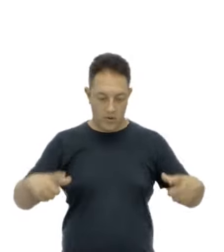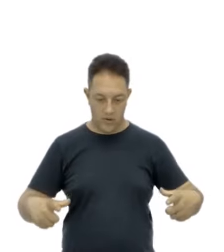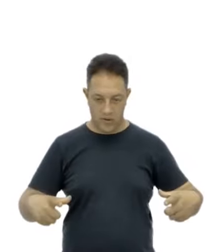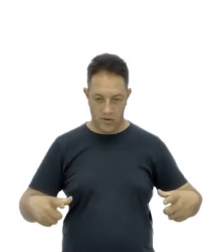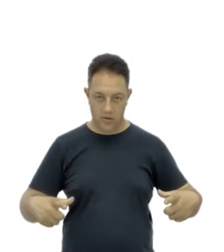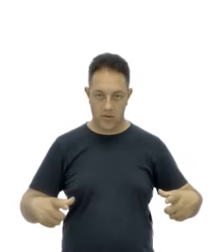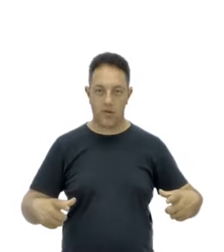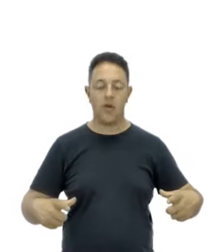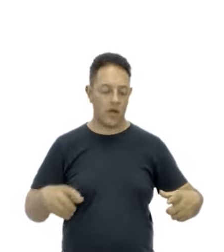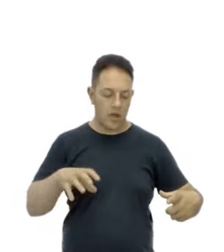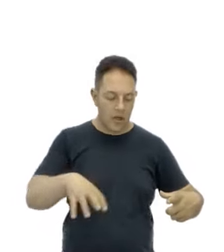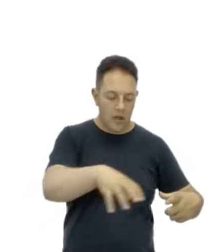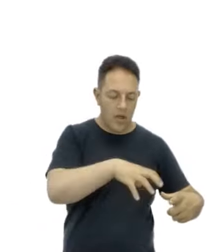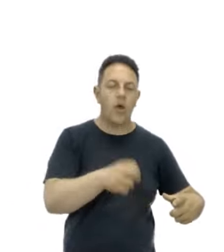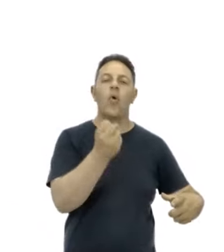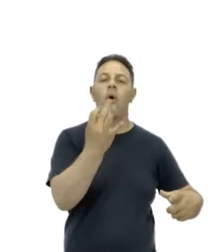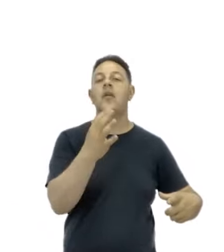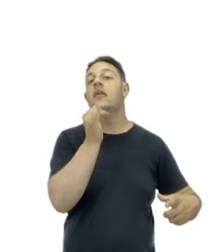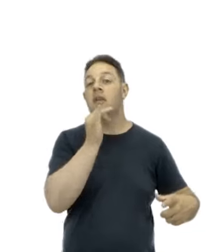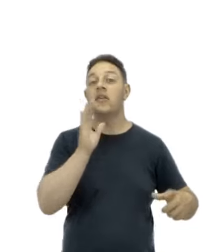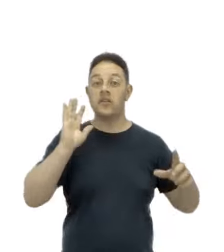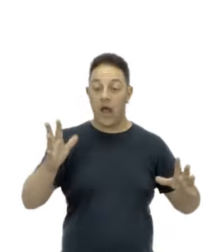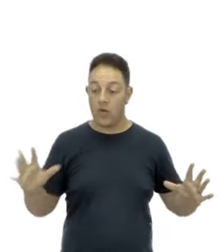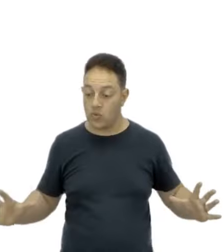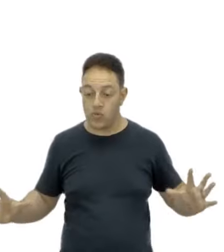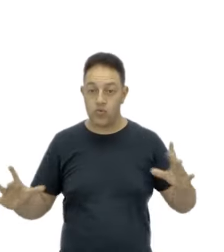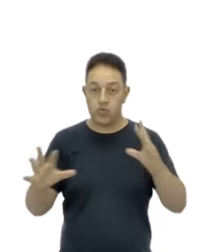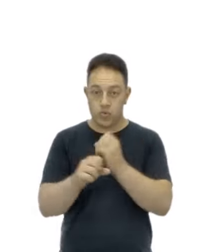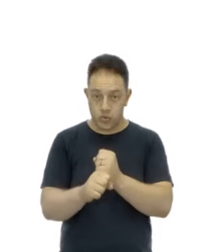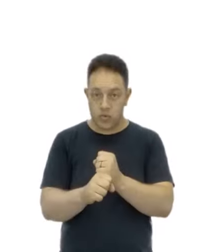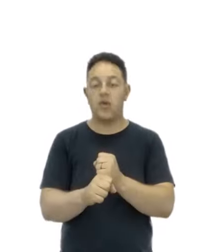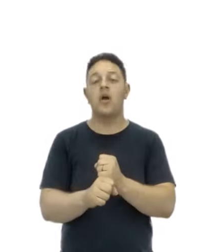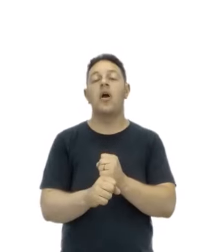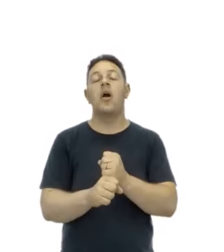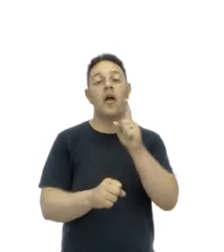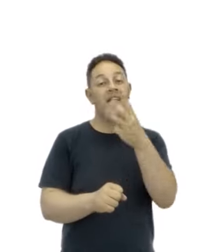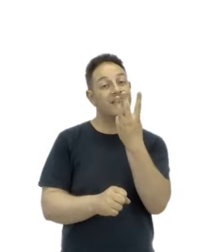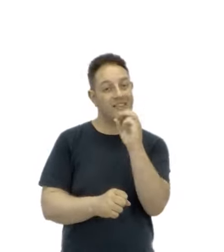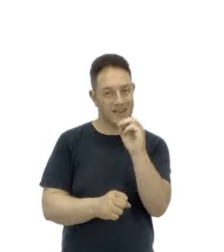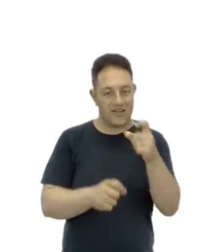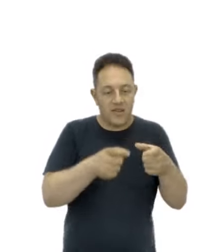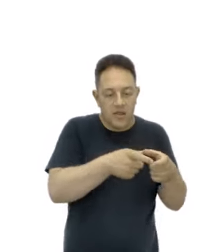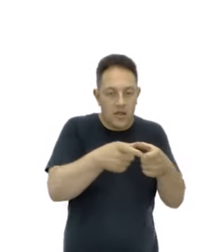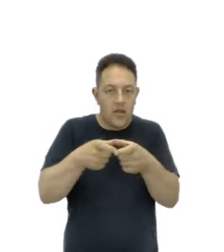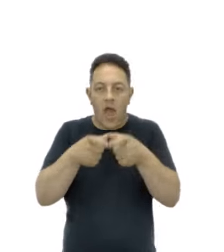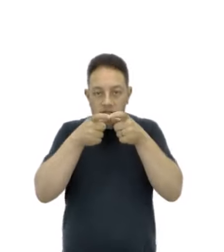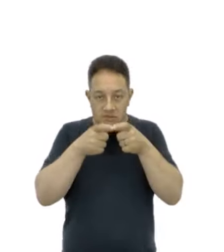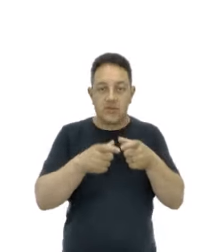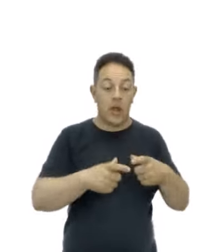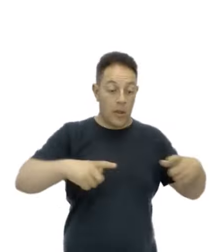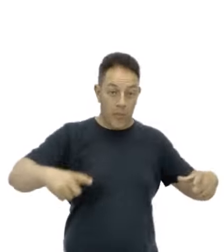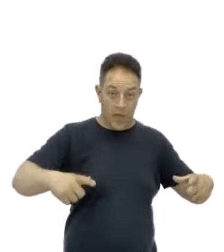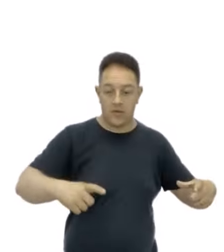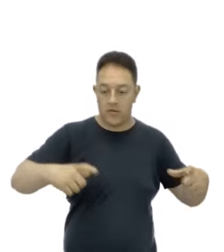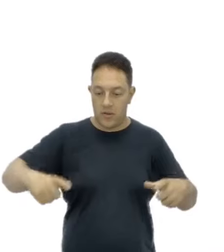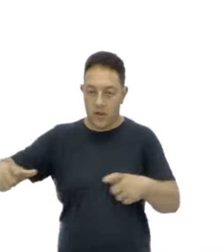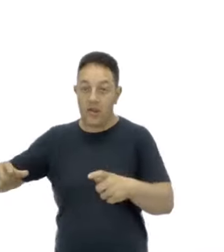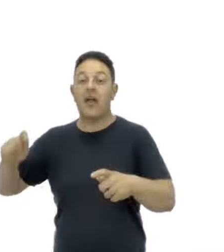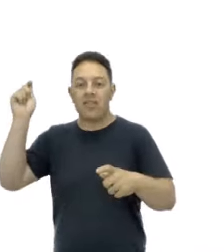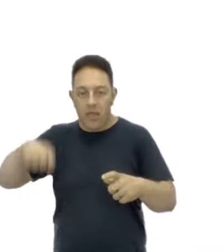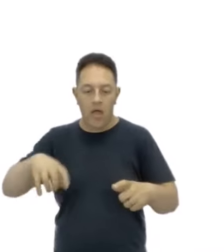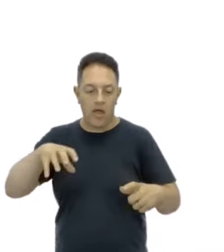6 pratos e 30 tortinhas. Então, o esquema, ele ajuda bastante, né, as crianças observarem, né,